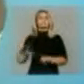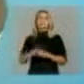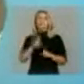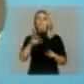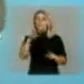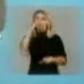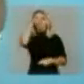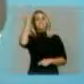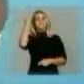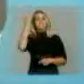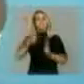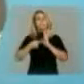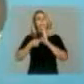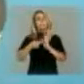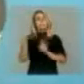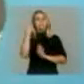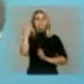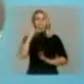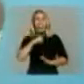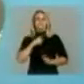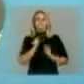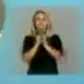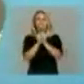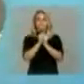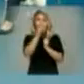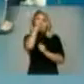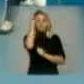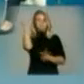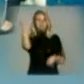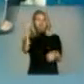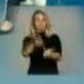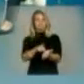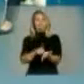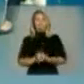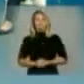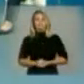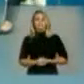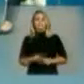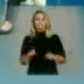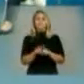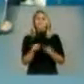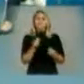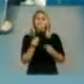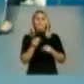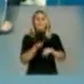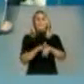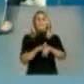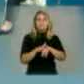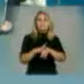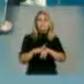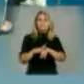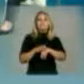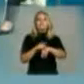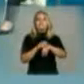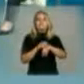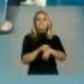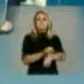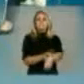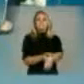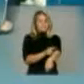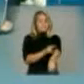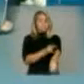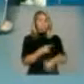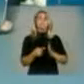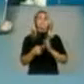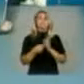acho que isso mostra o valor que ela teve para as pessoas. Arthur, em relação à Hanseníase, eu estava vendo umas